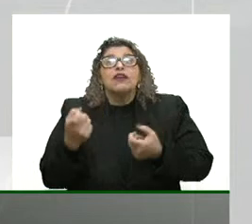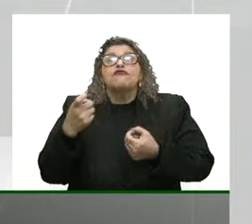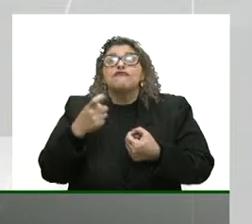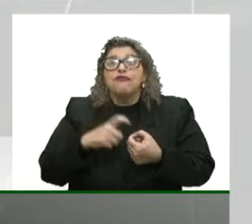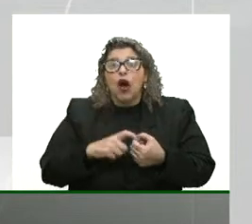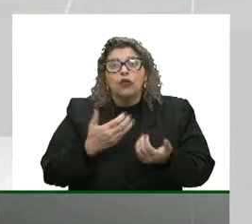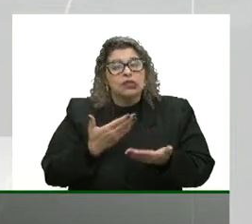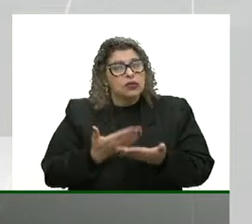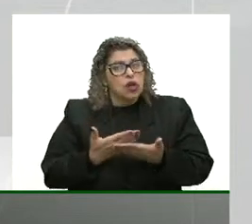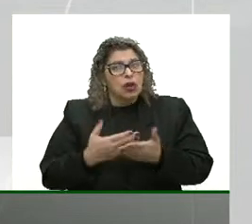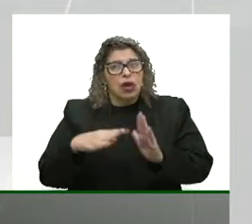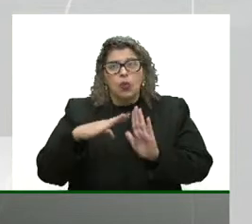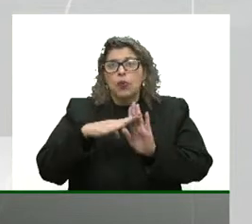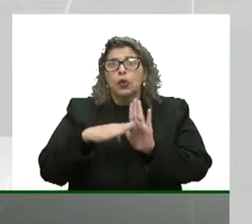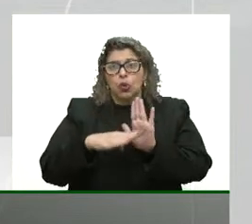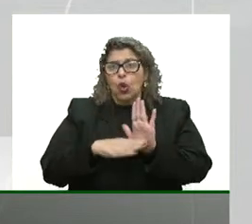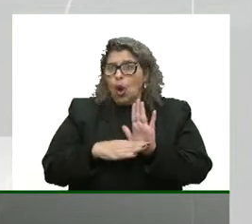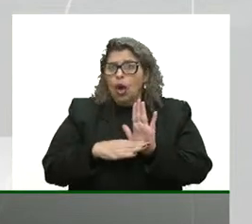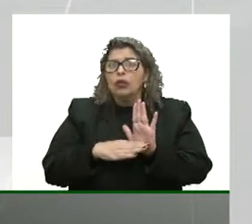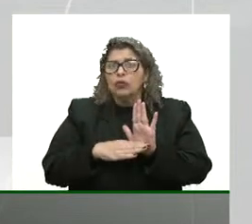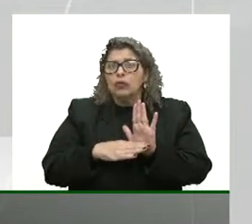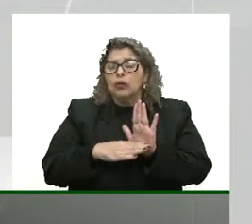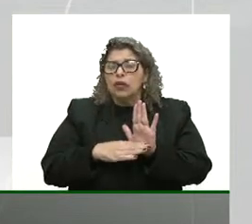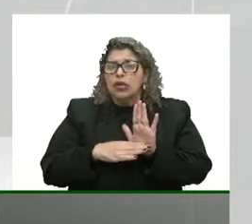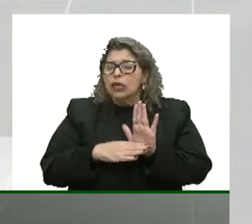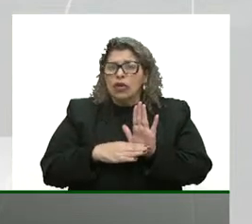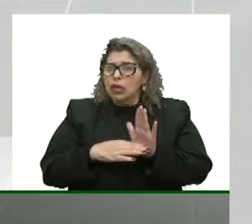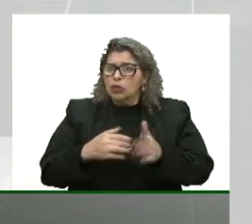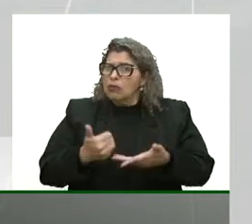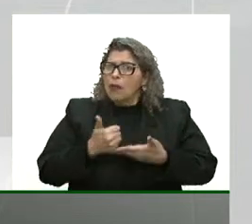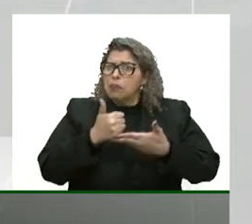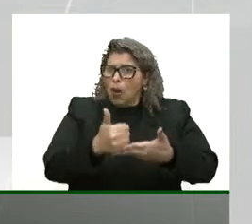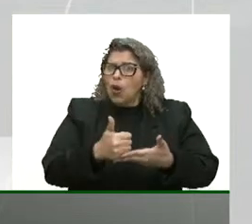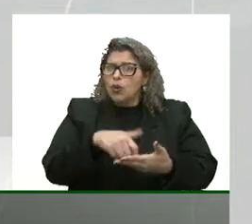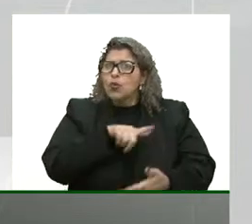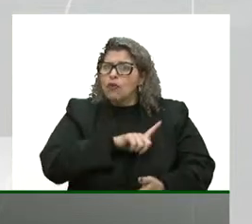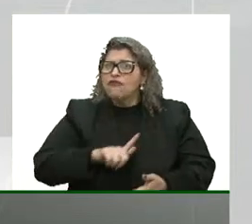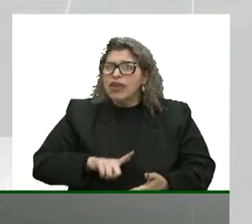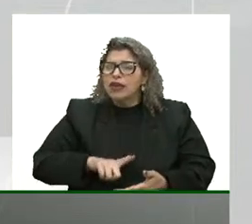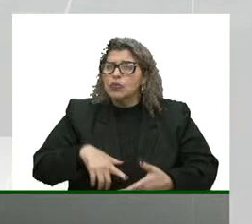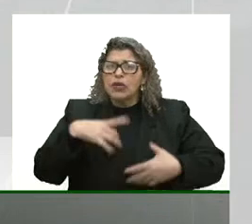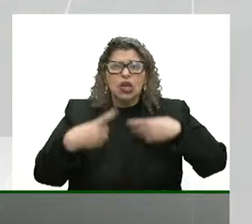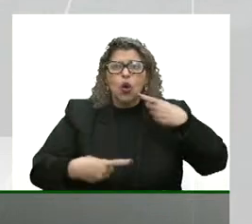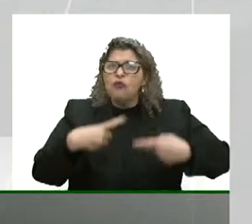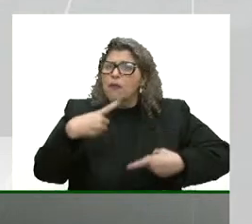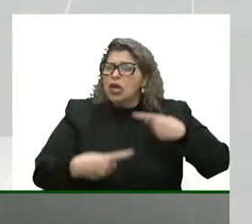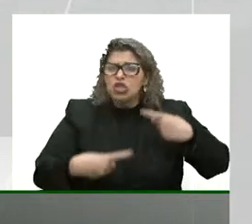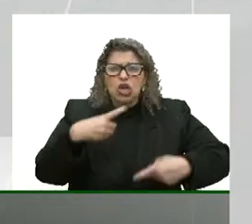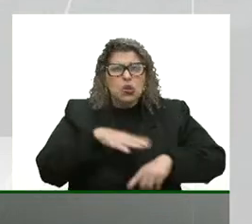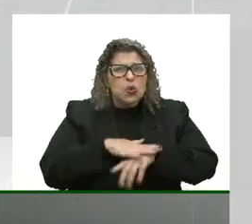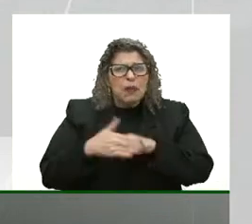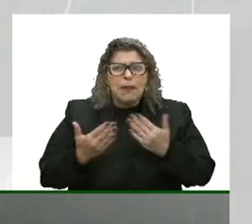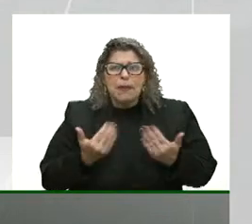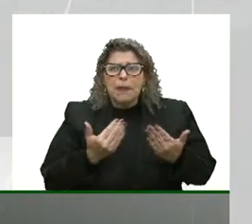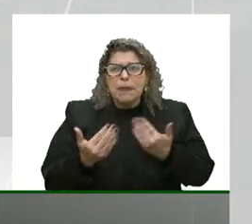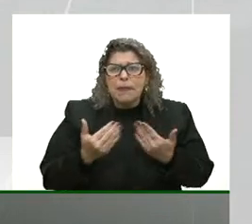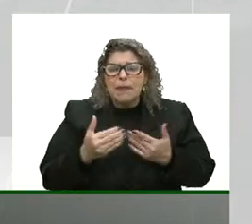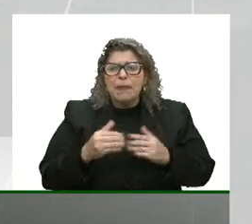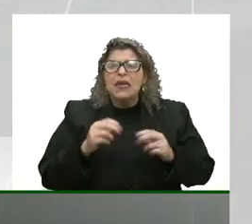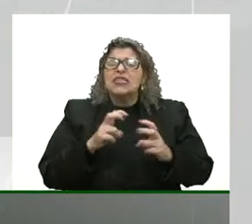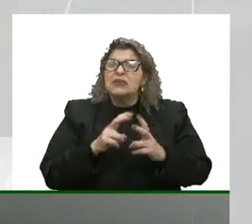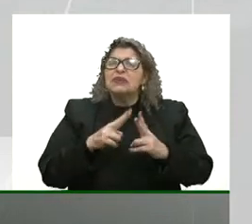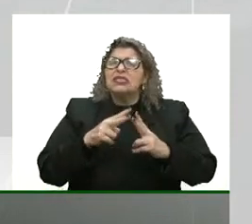protocolo, olha, eu não vou defender o governo do Estado, aliás, eu não defendo, porque não dialogou em nada, nem no ensino